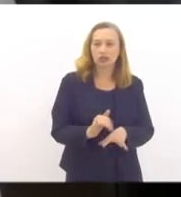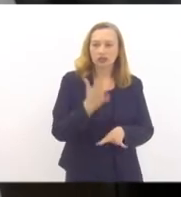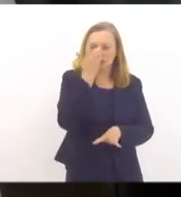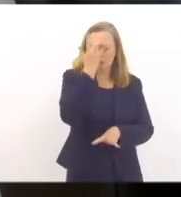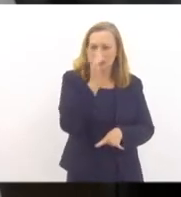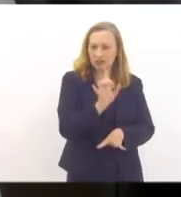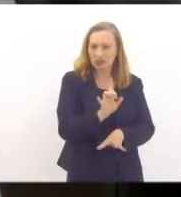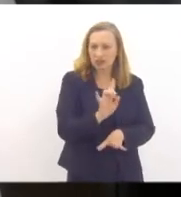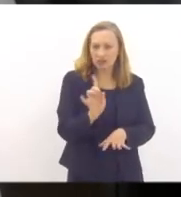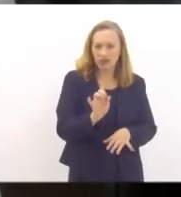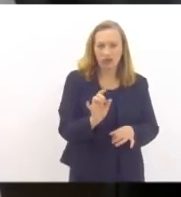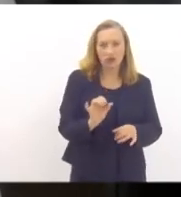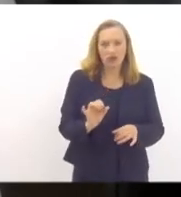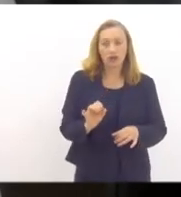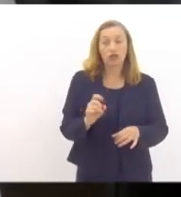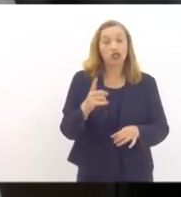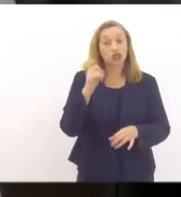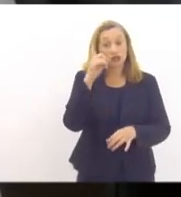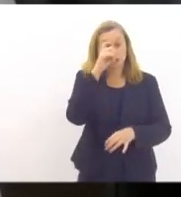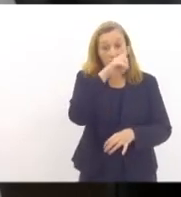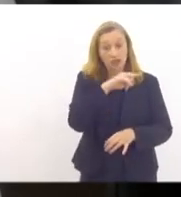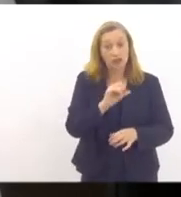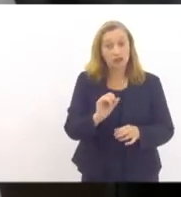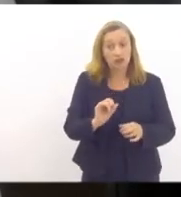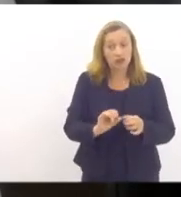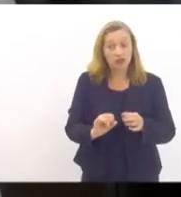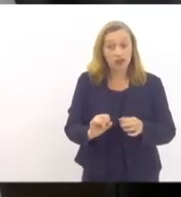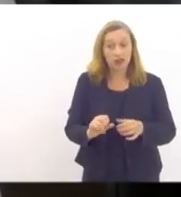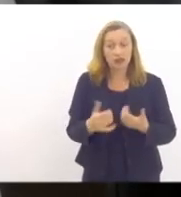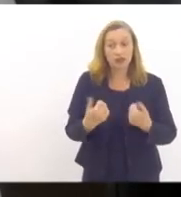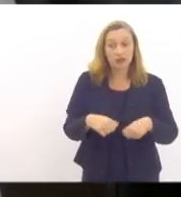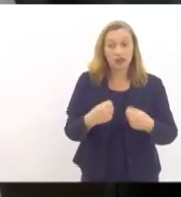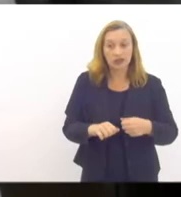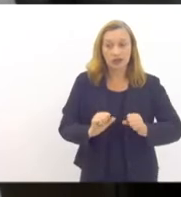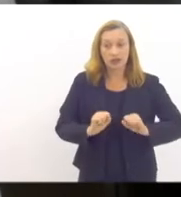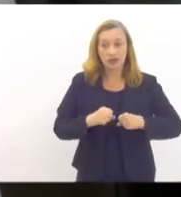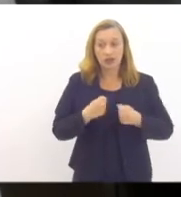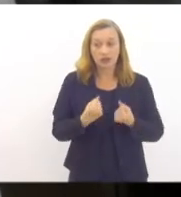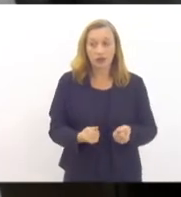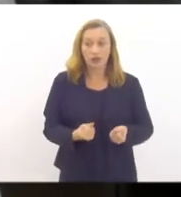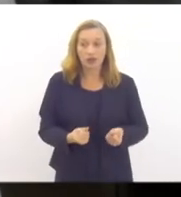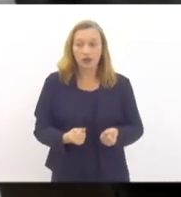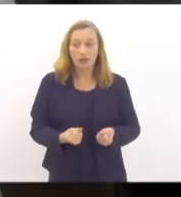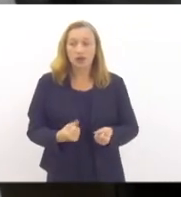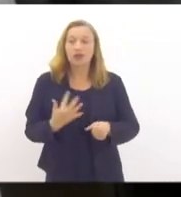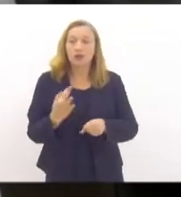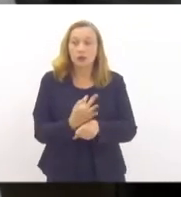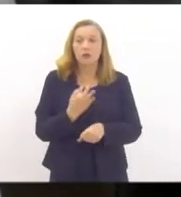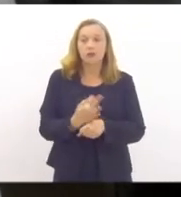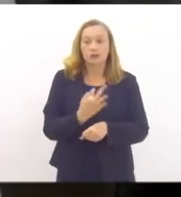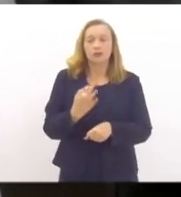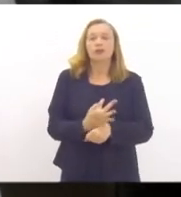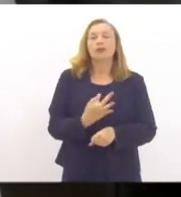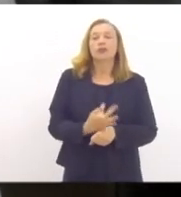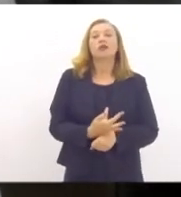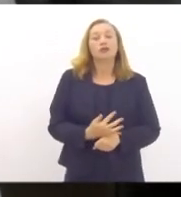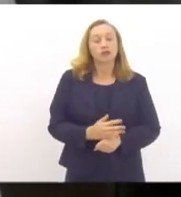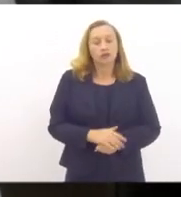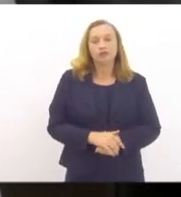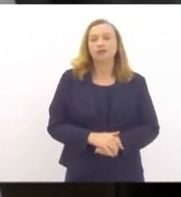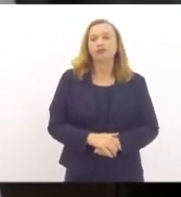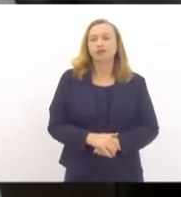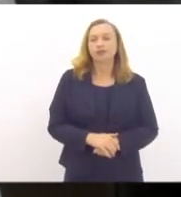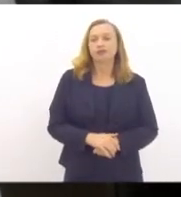né? São espaços duros, que a gente tem que ter muita garra, muita persistência, resistência,